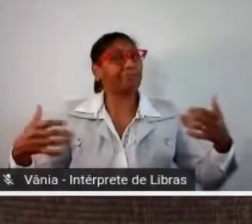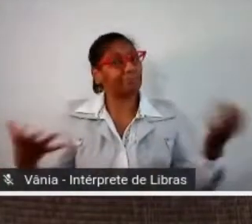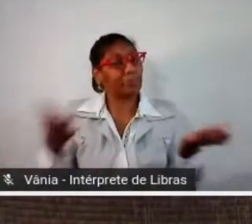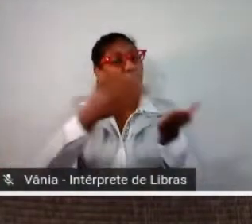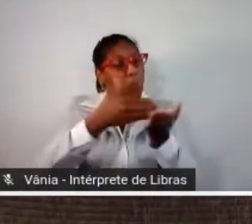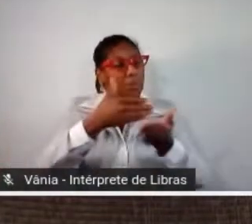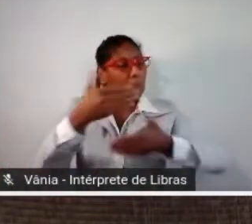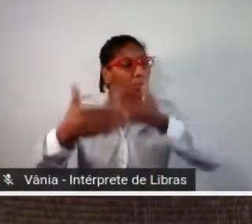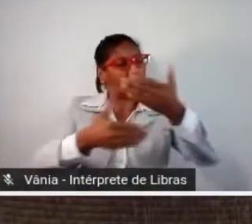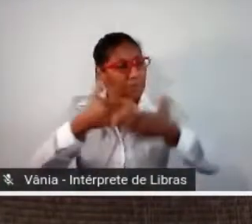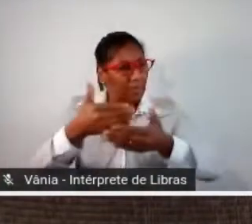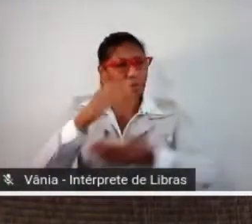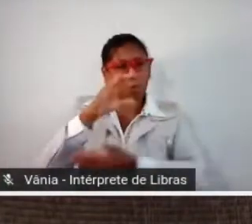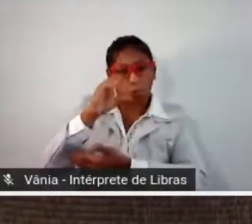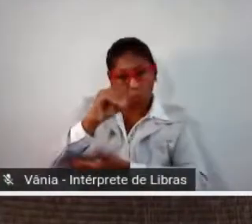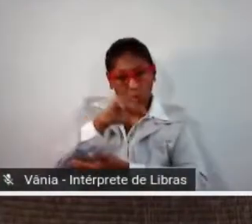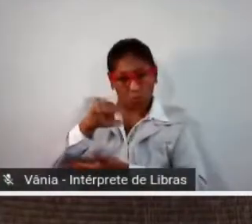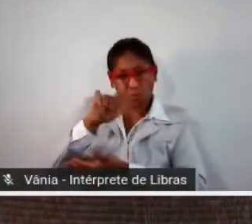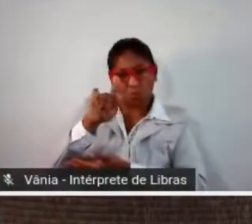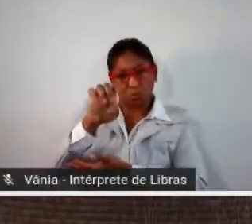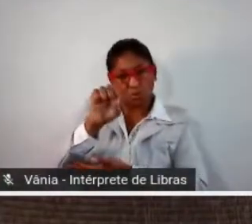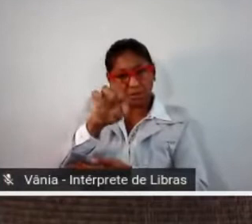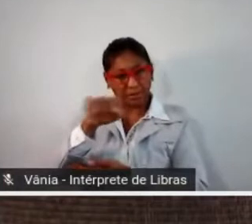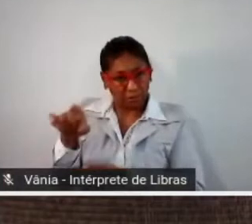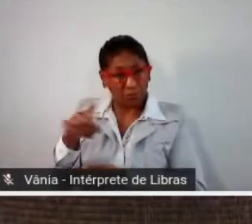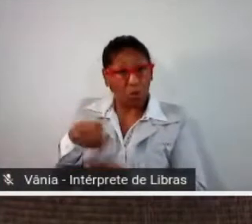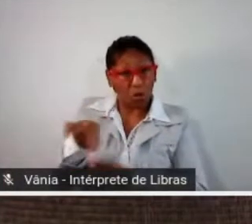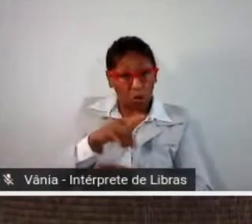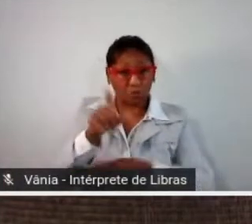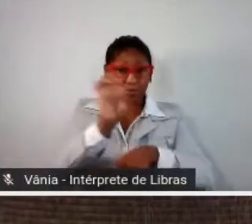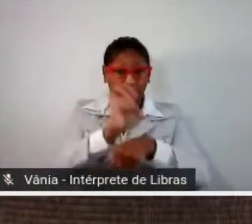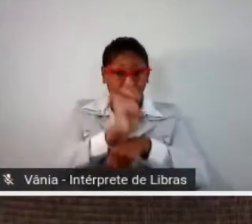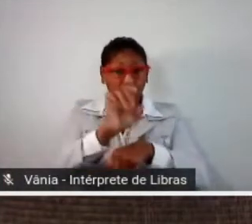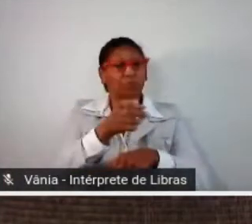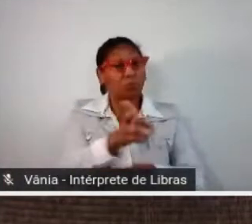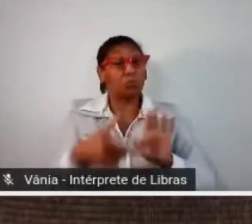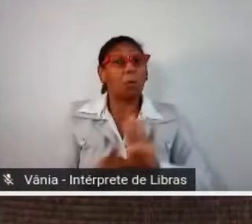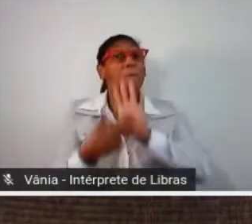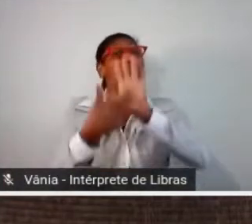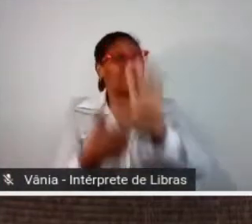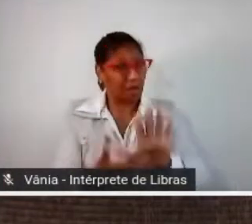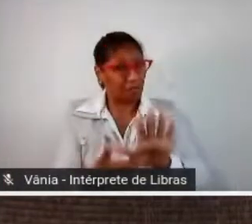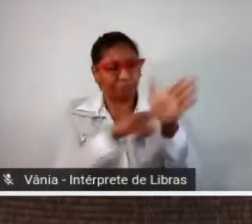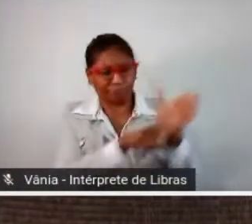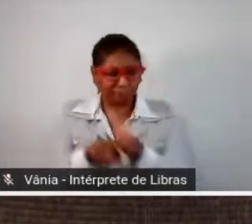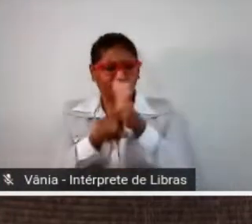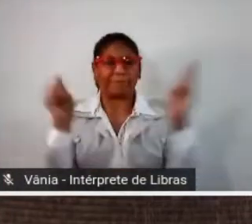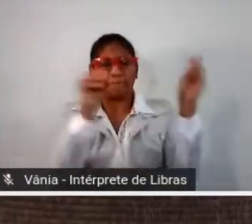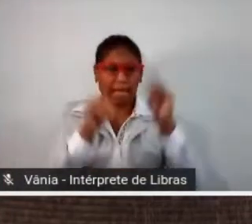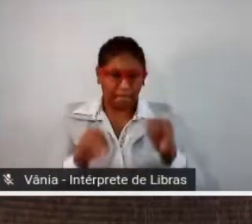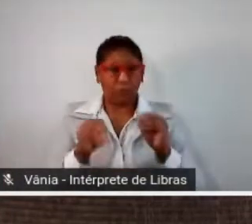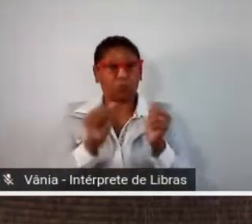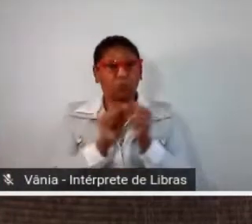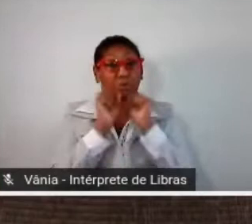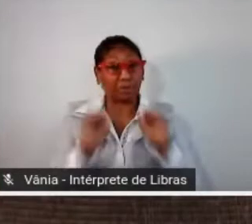de cogestão que a gente continua sinalizando, o comitê continua rodando os dados junto com a Secretaria de Saúde, para